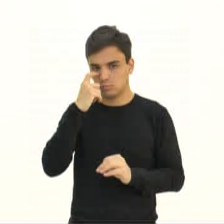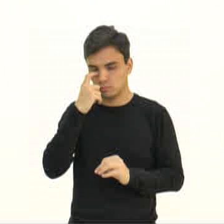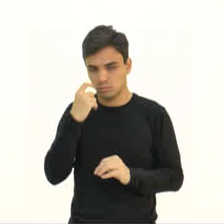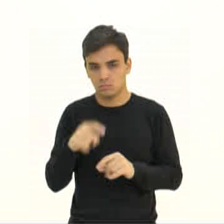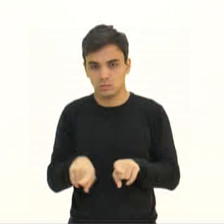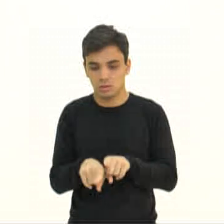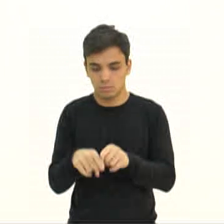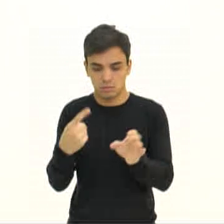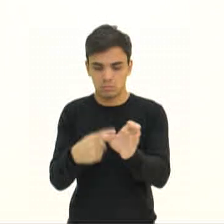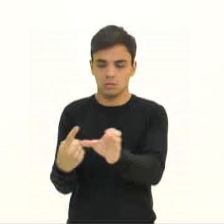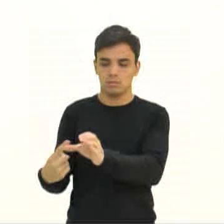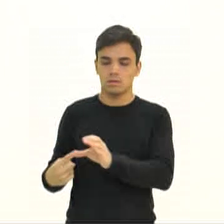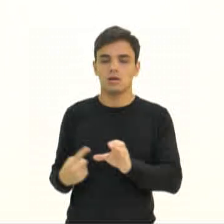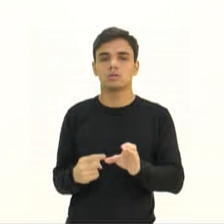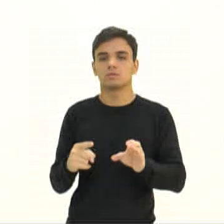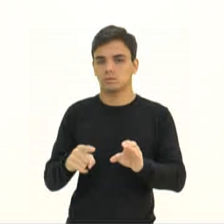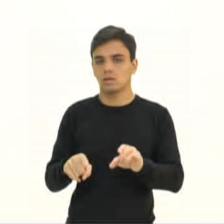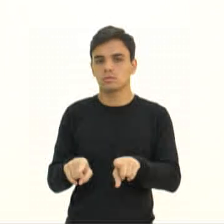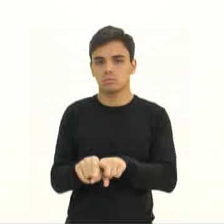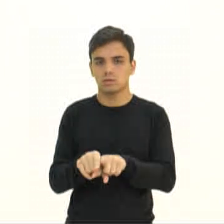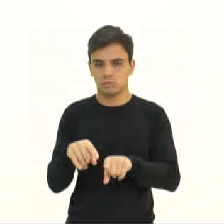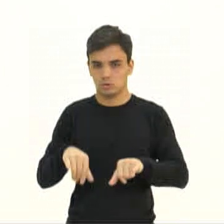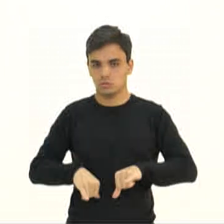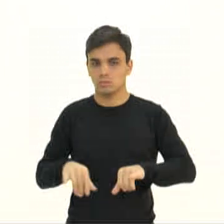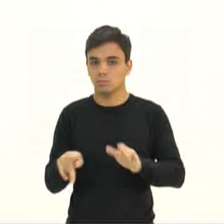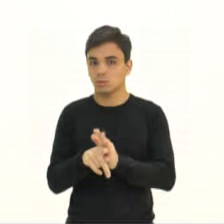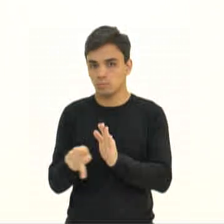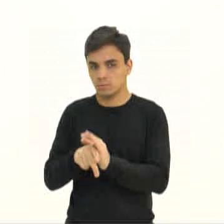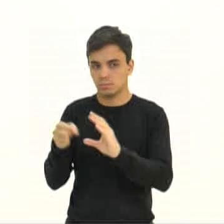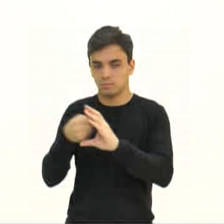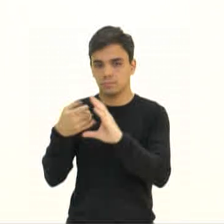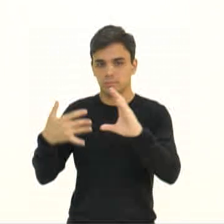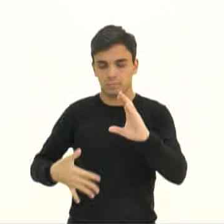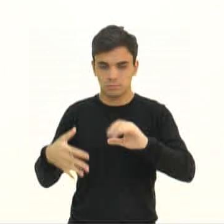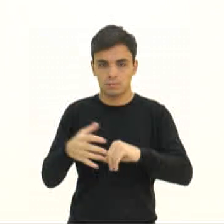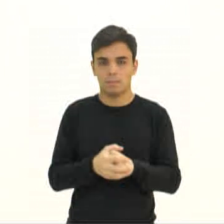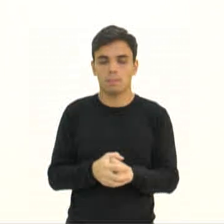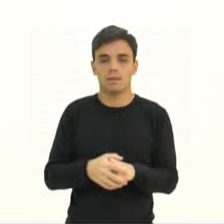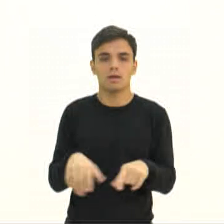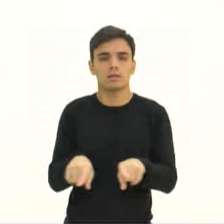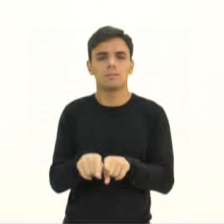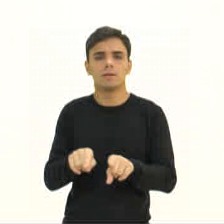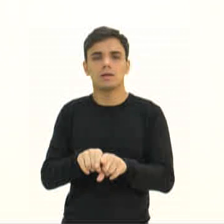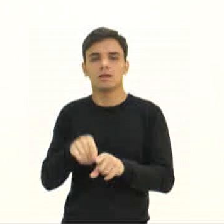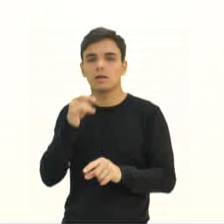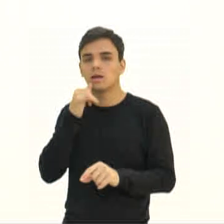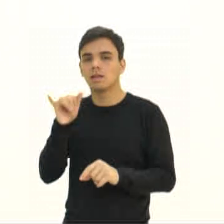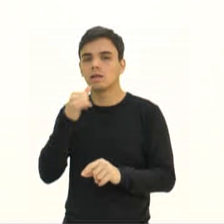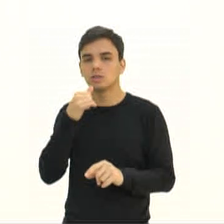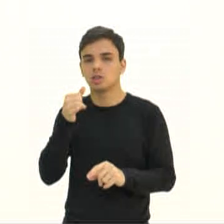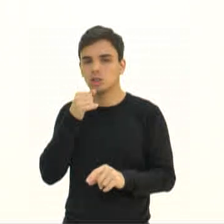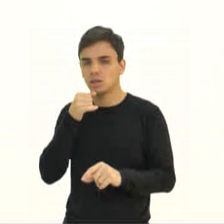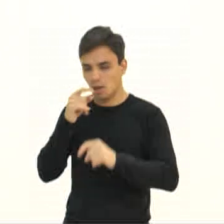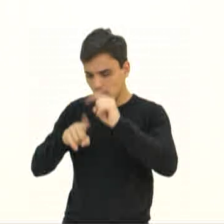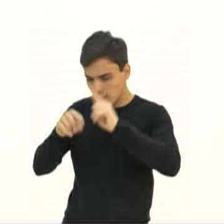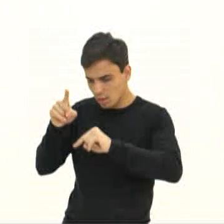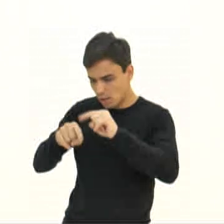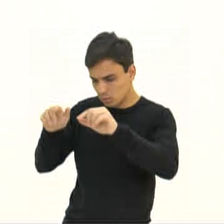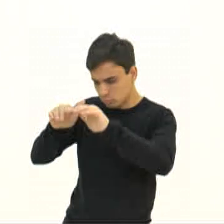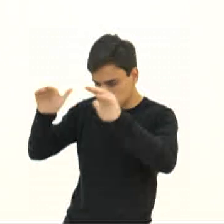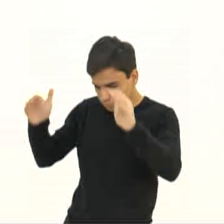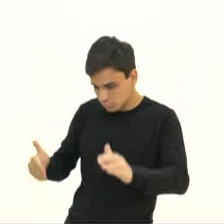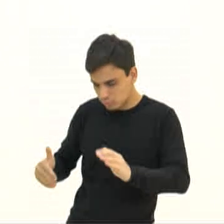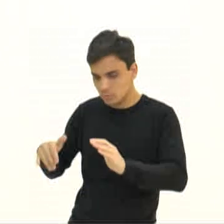cidades, então ele vai sofrer com essas características ali. A construção de usinas hidrelétricas, que também vai modificar aquele meio